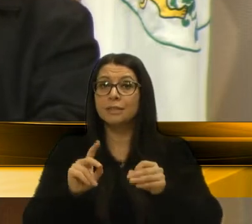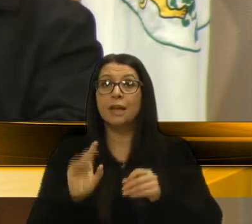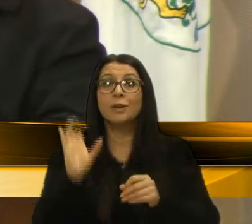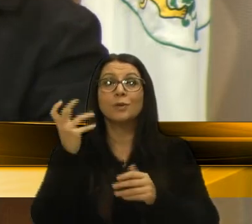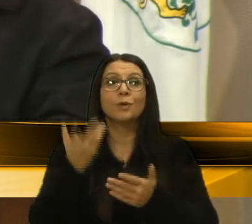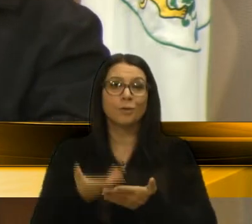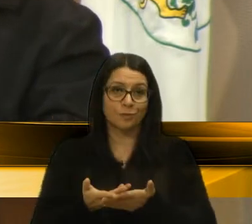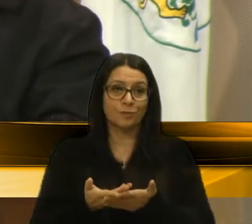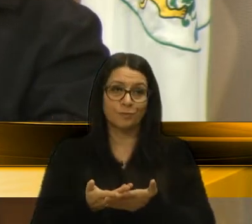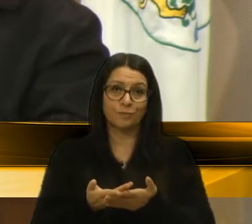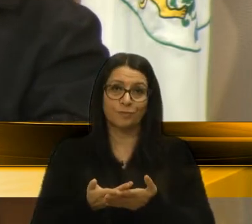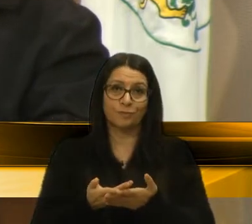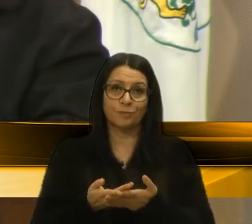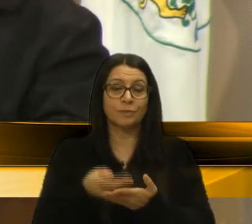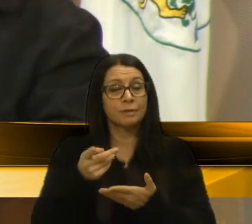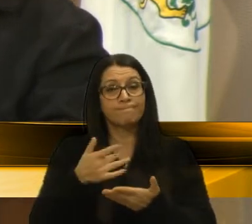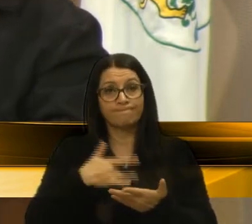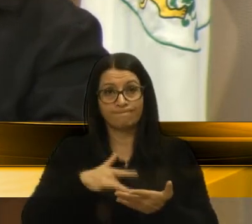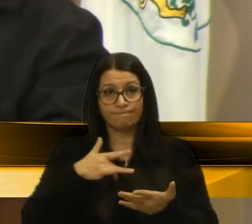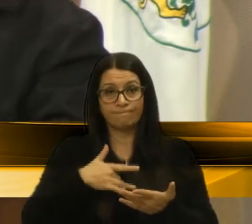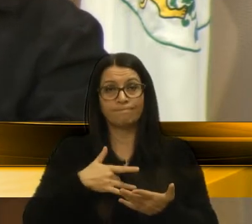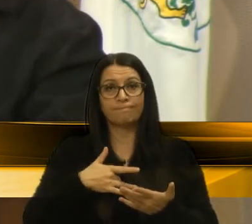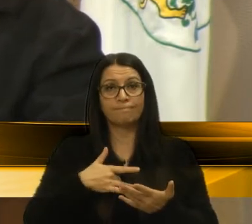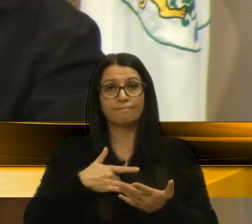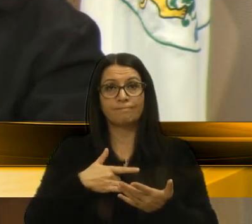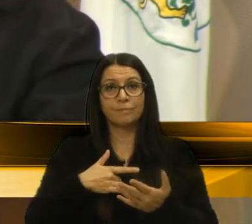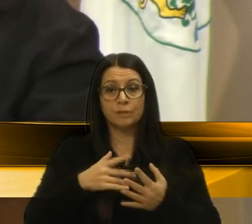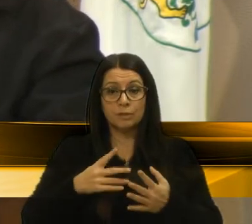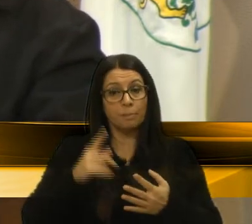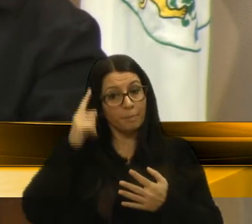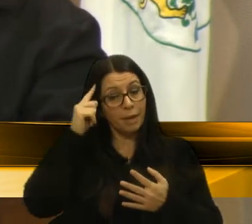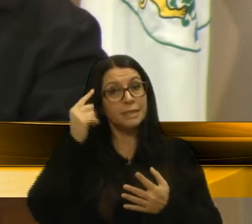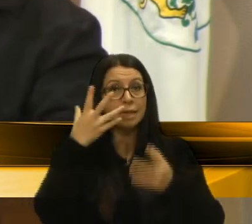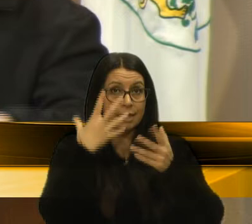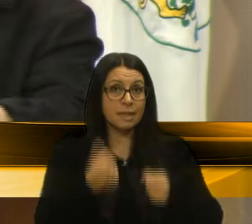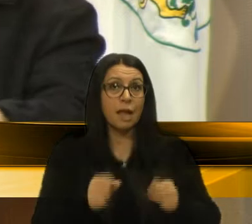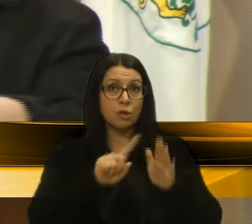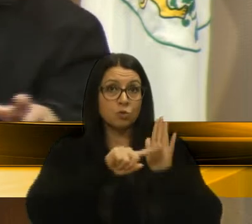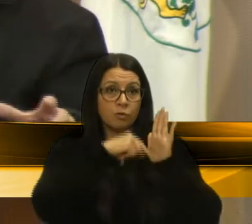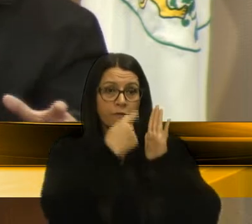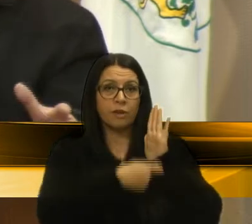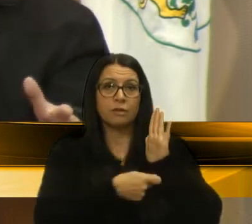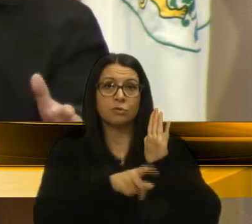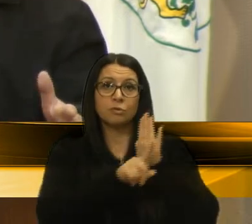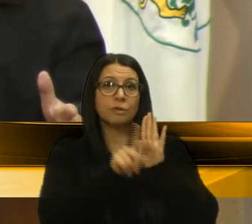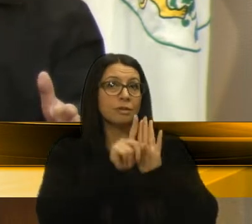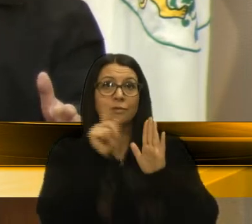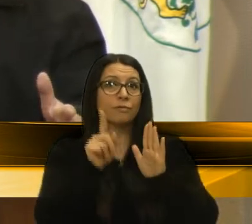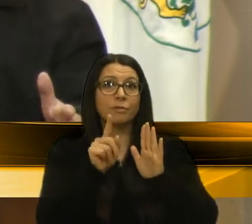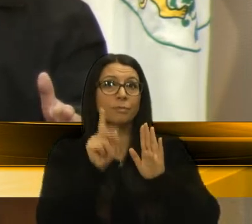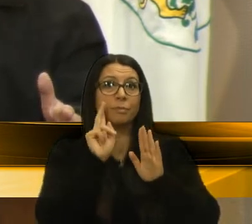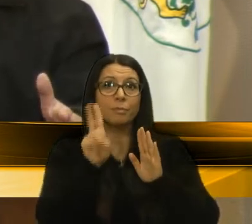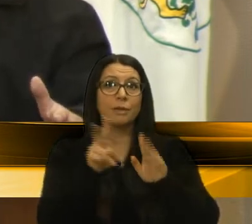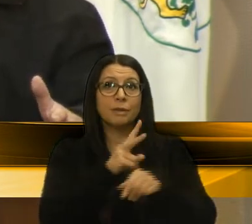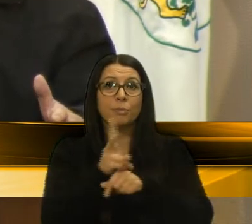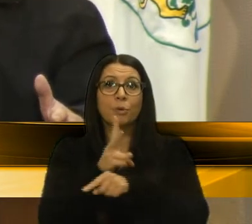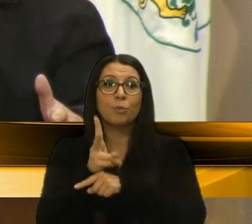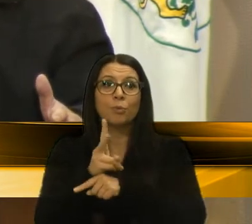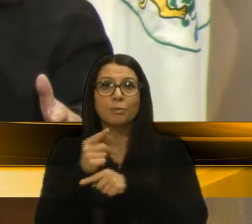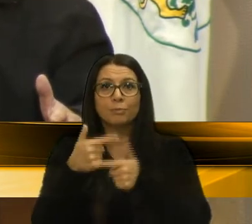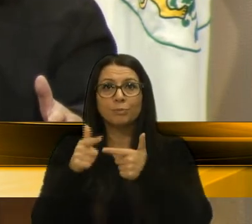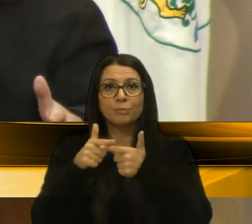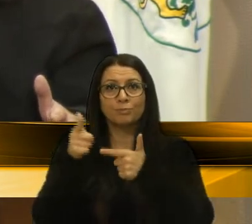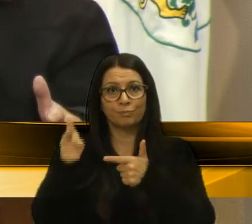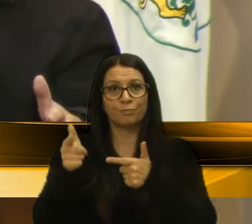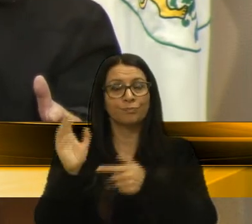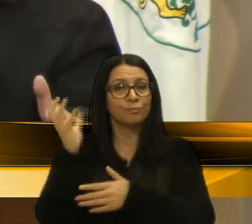né? E que, lamentavelmente, acolhido o veto, nós não vamos buscar solução para esse problema.